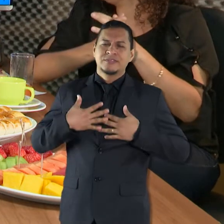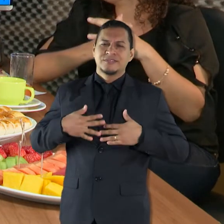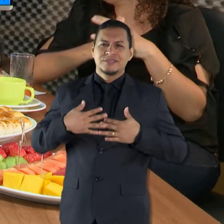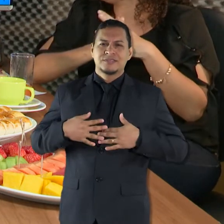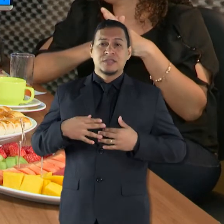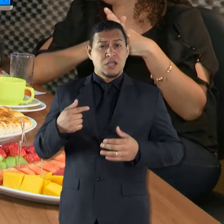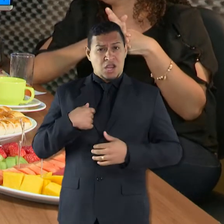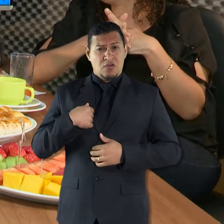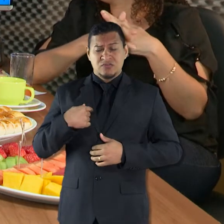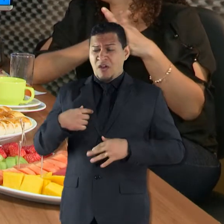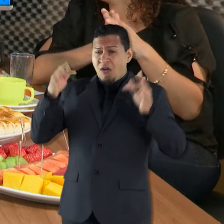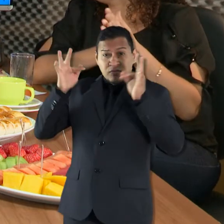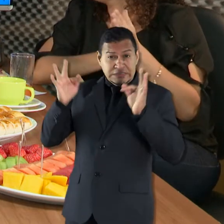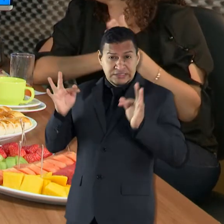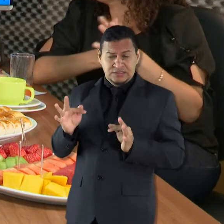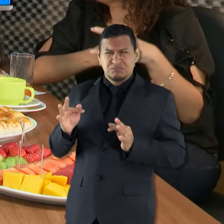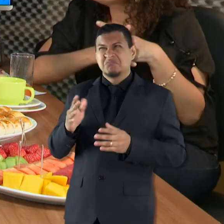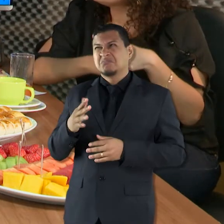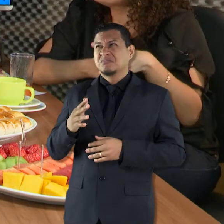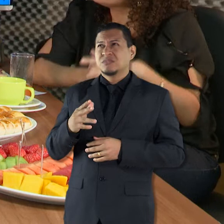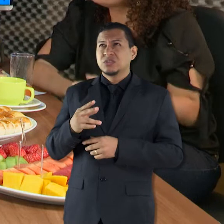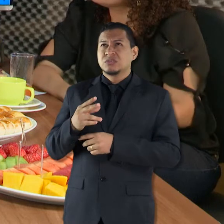mais tranquilo, né, né? Eu fiquei super feliz há uns